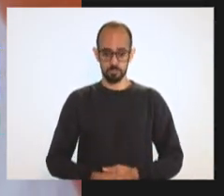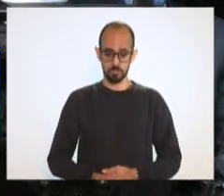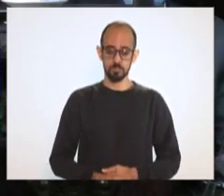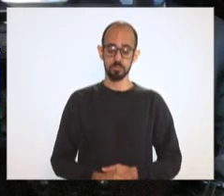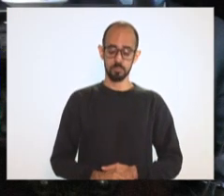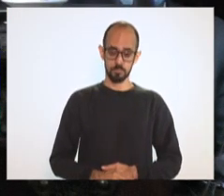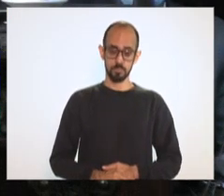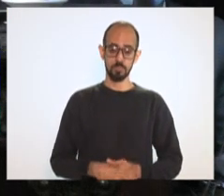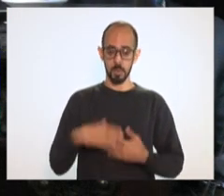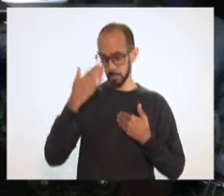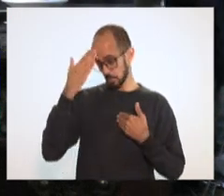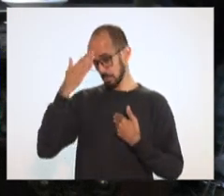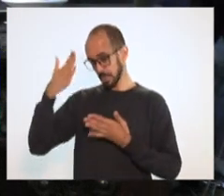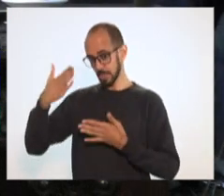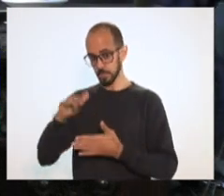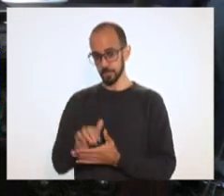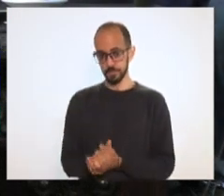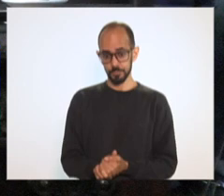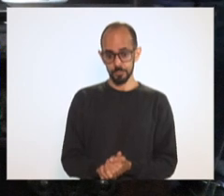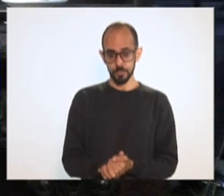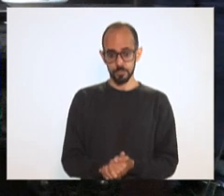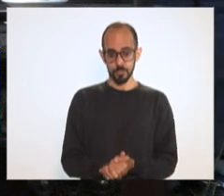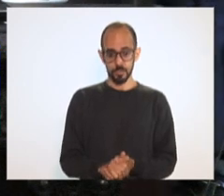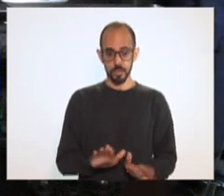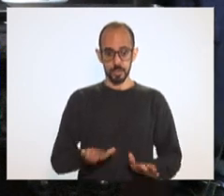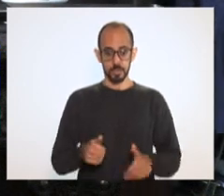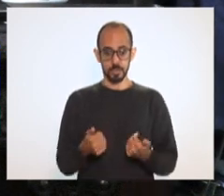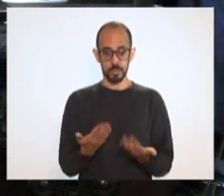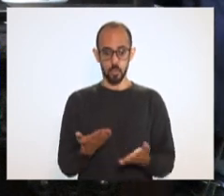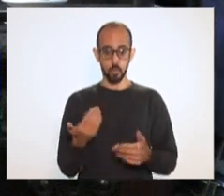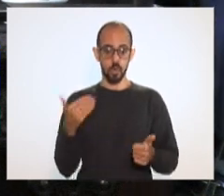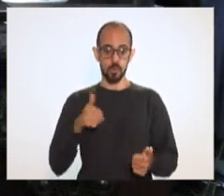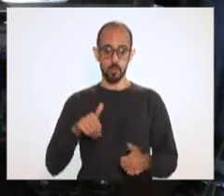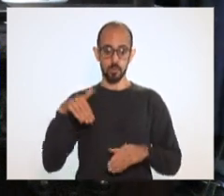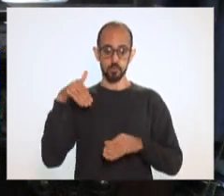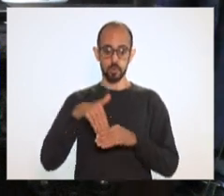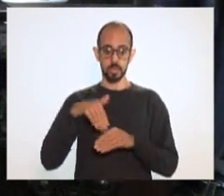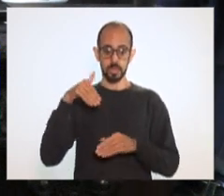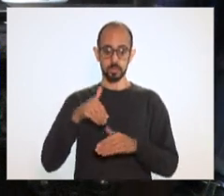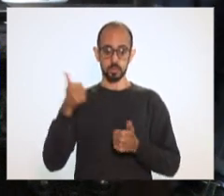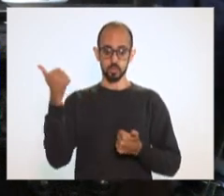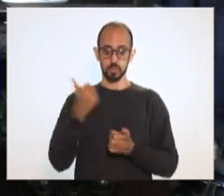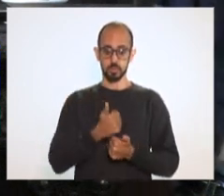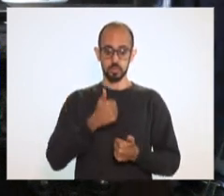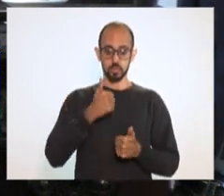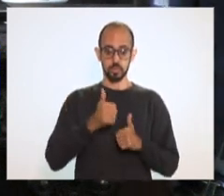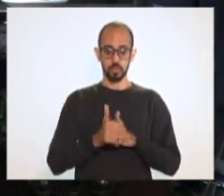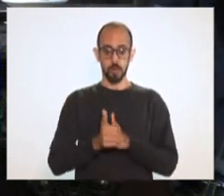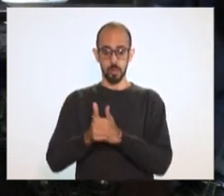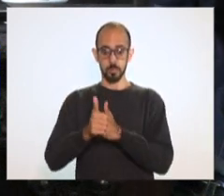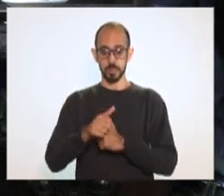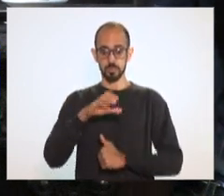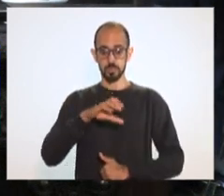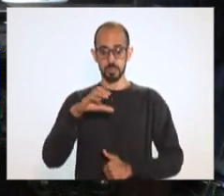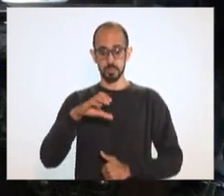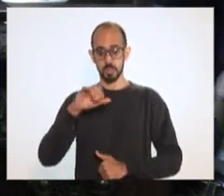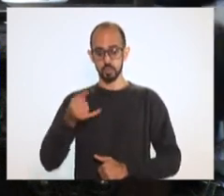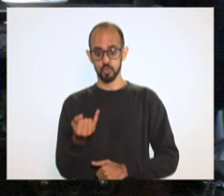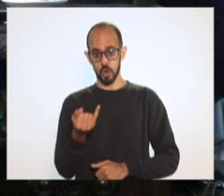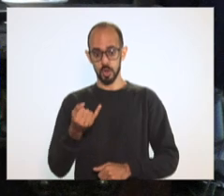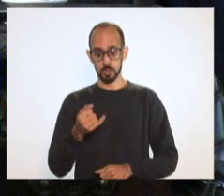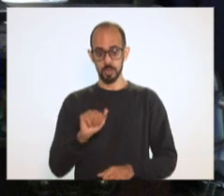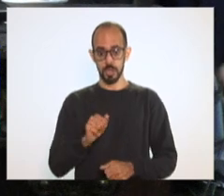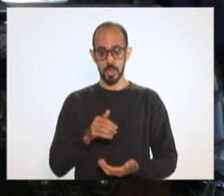Qual os parceres emitidos em votação substitutivo, conforme a final da CCJ? Se os que aprovam, permaneçam como estão